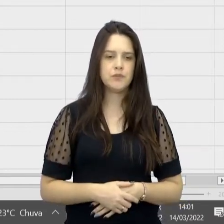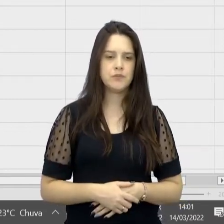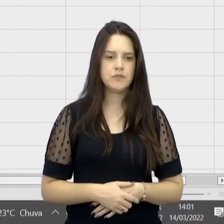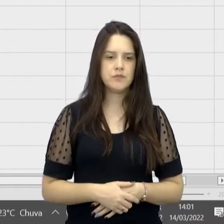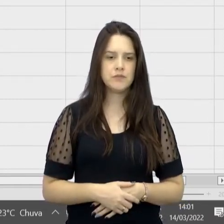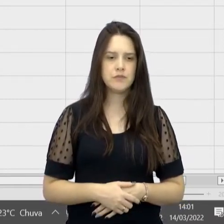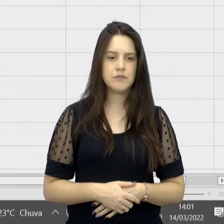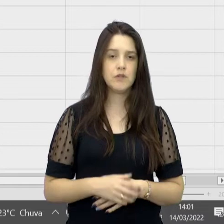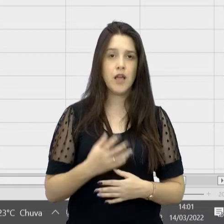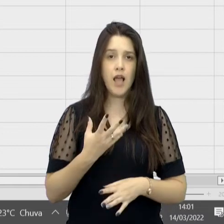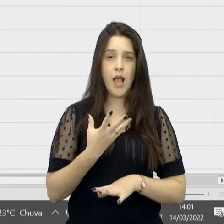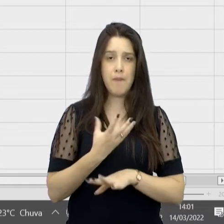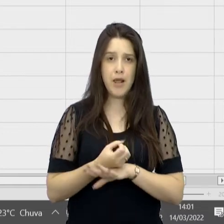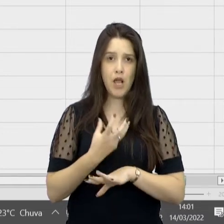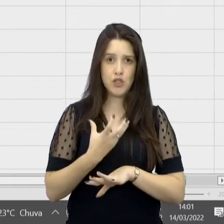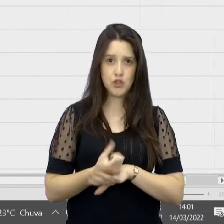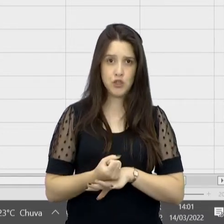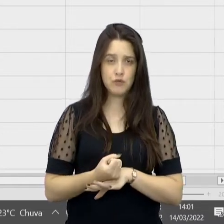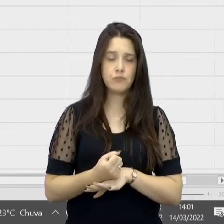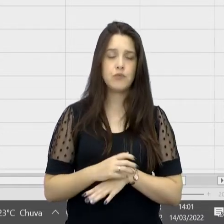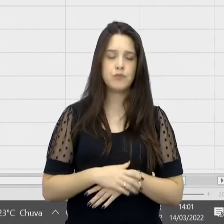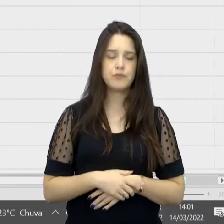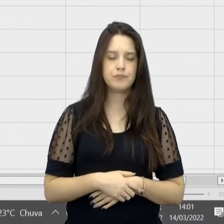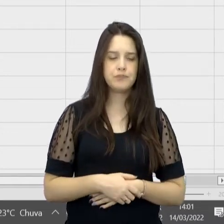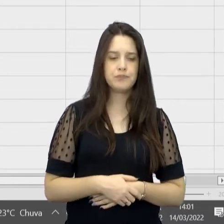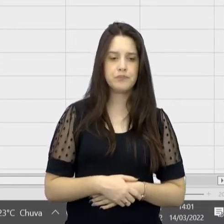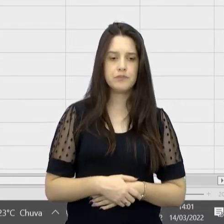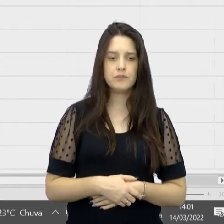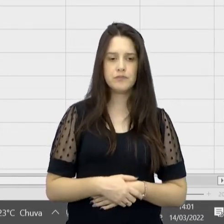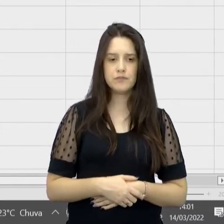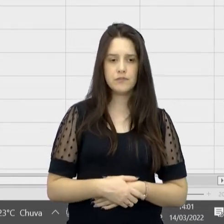de aplicativo,